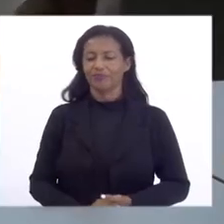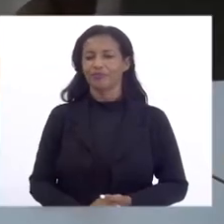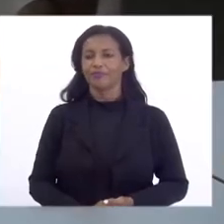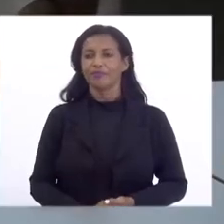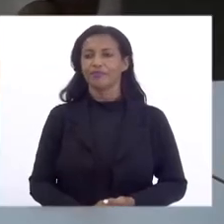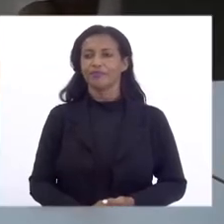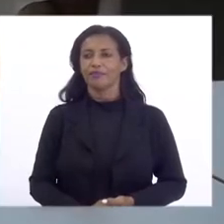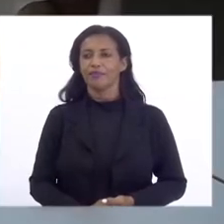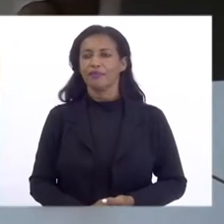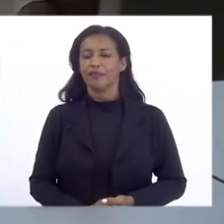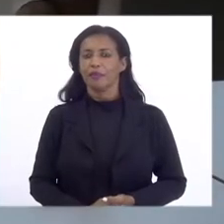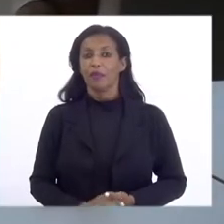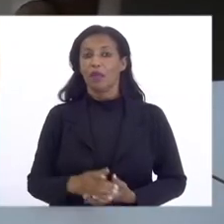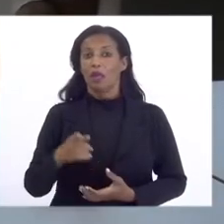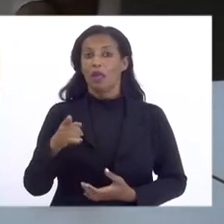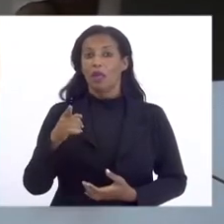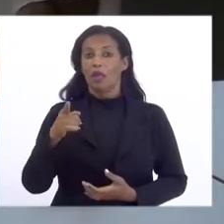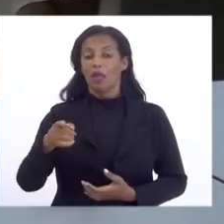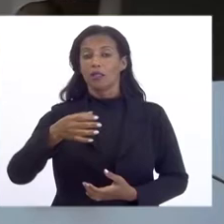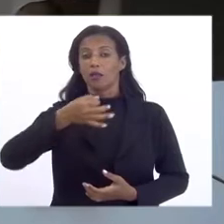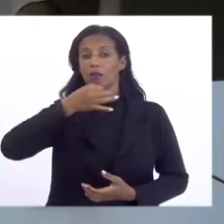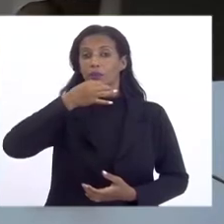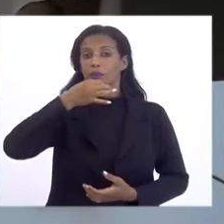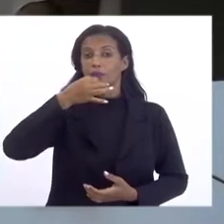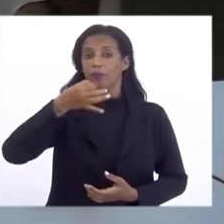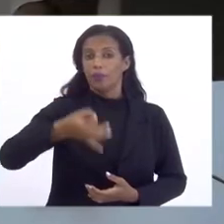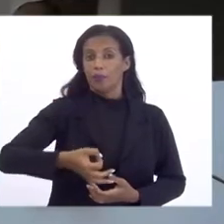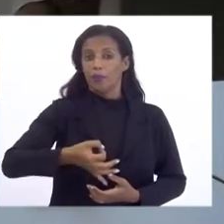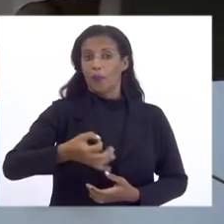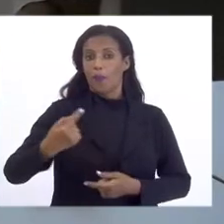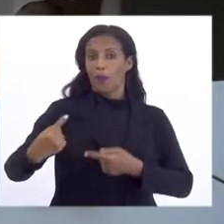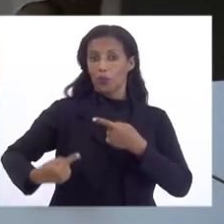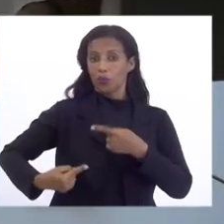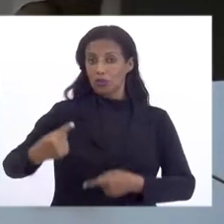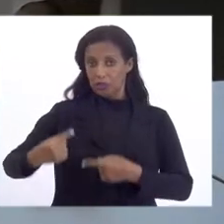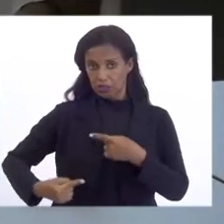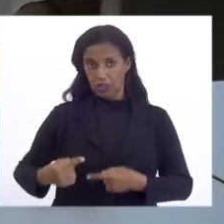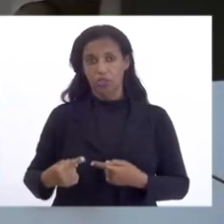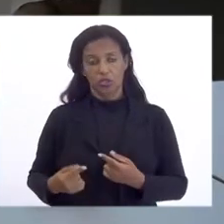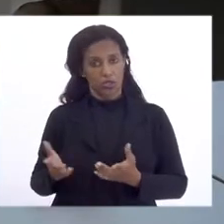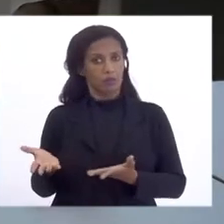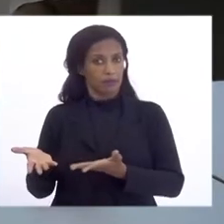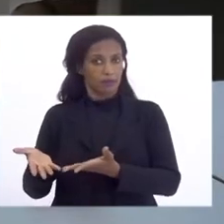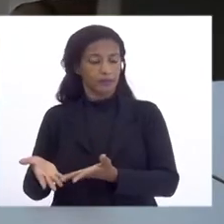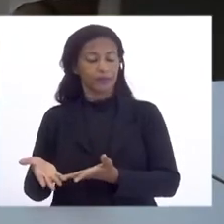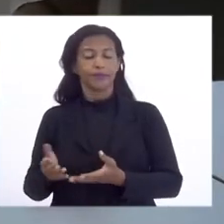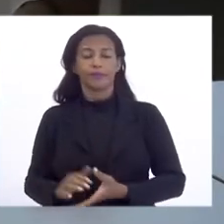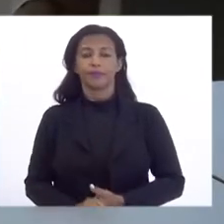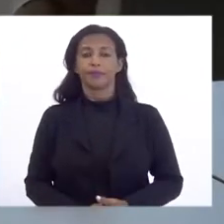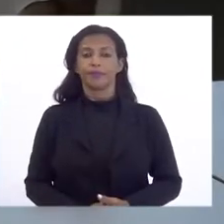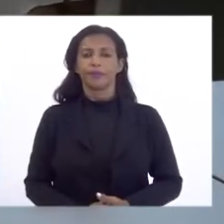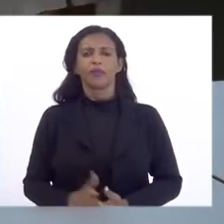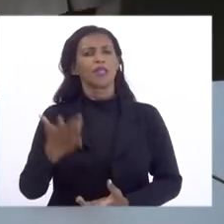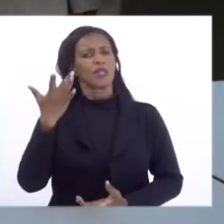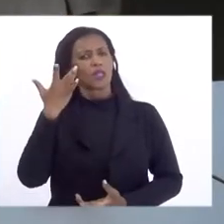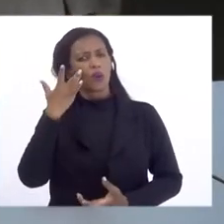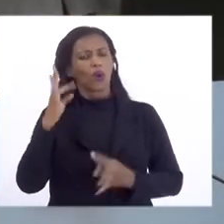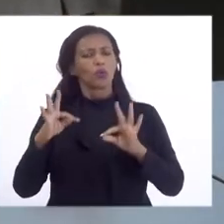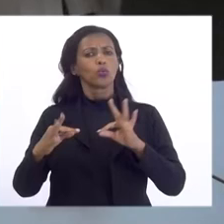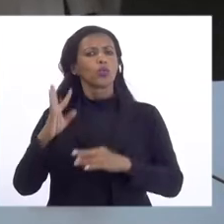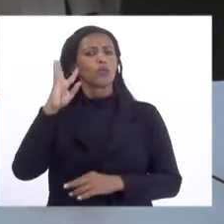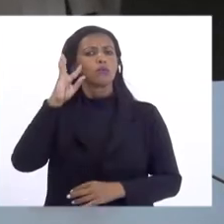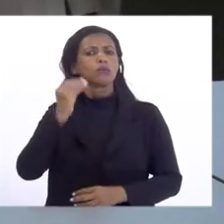decisão jurídica, esta é a decisão política. Política, né? Total. E eu acho que todas as